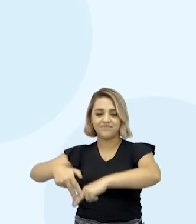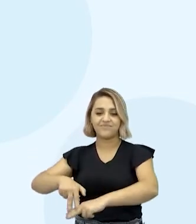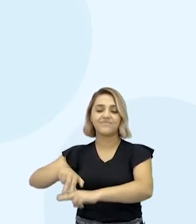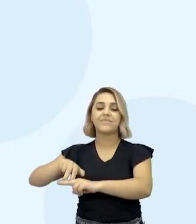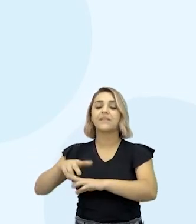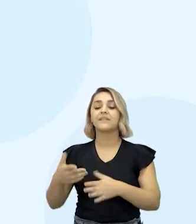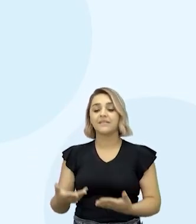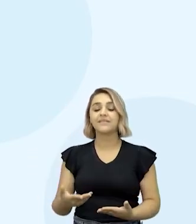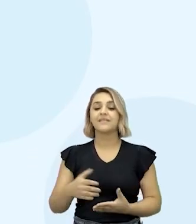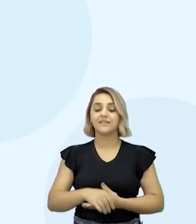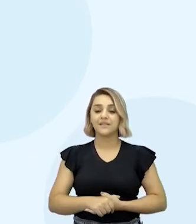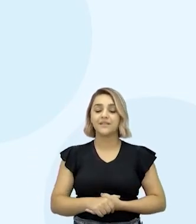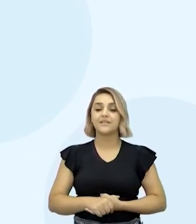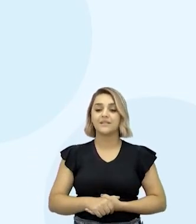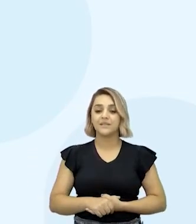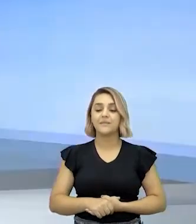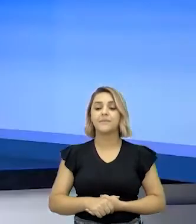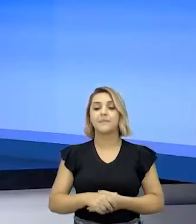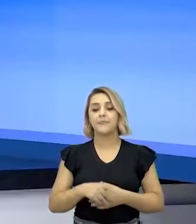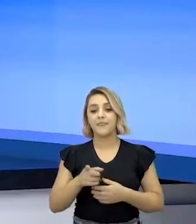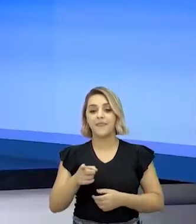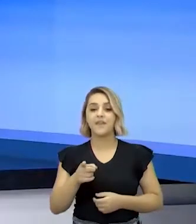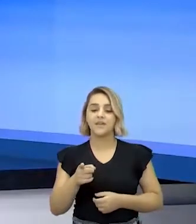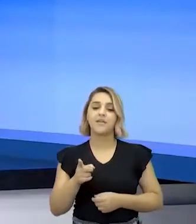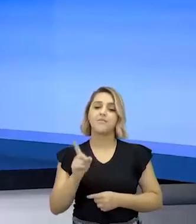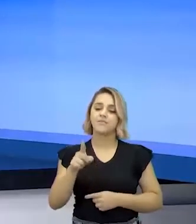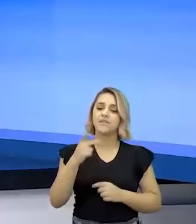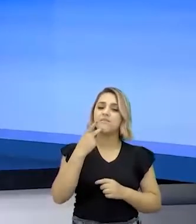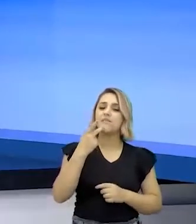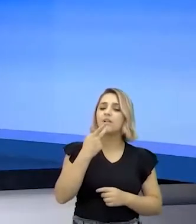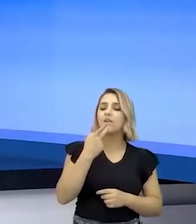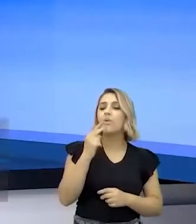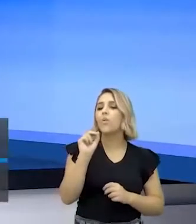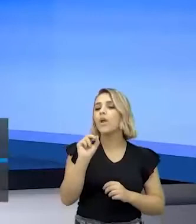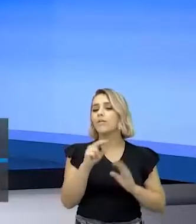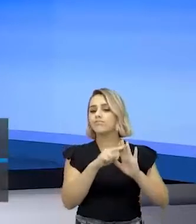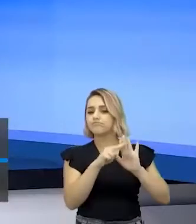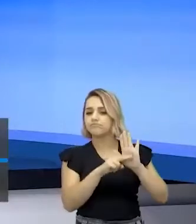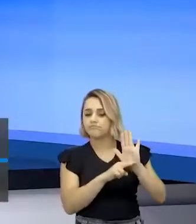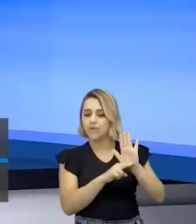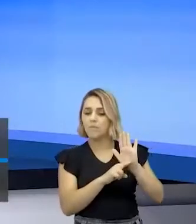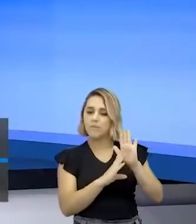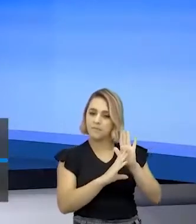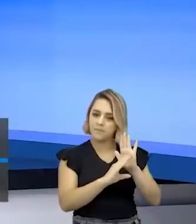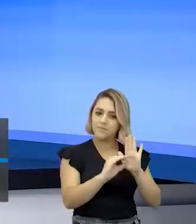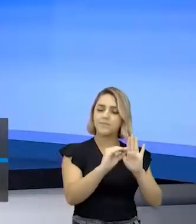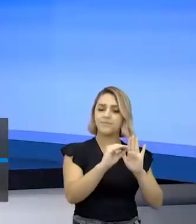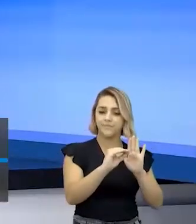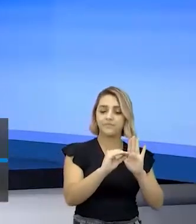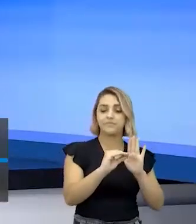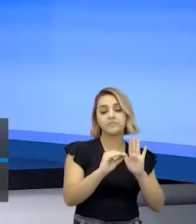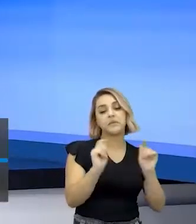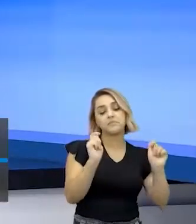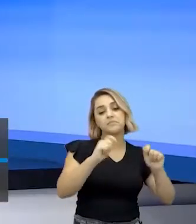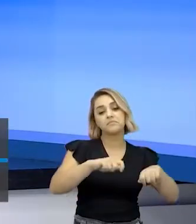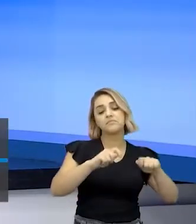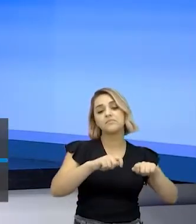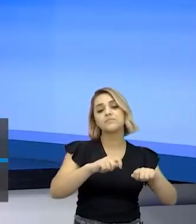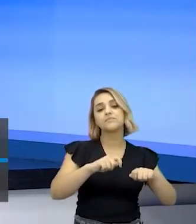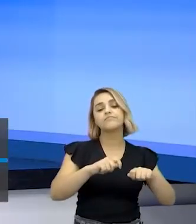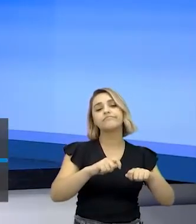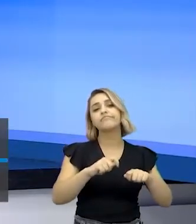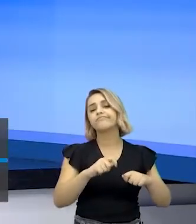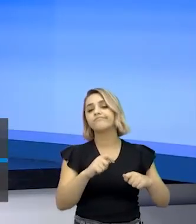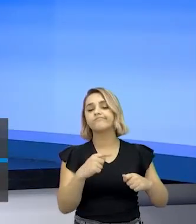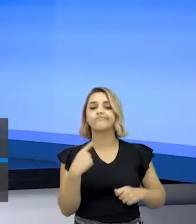Sim. Você falou da norma padrão, né? Então, a norma padrão, ela possibilita que a